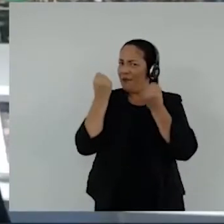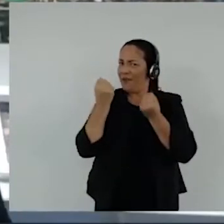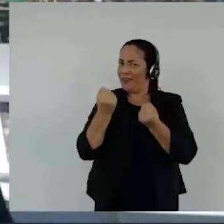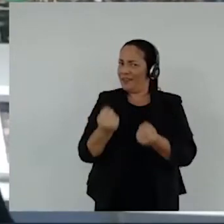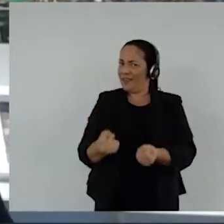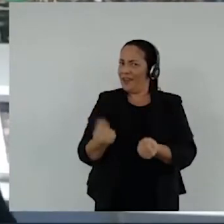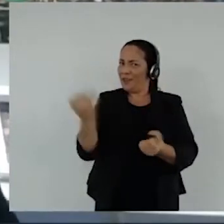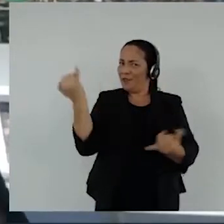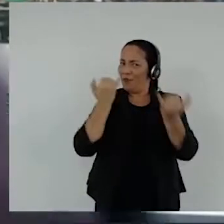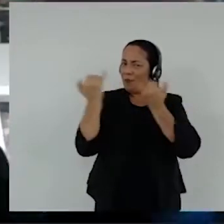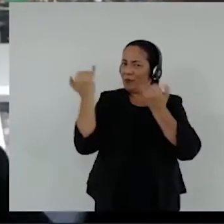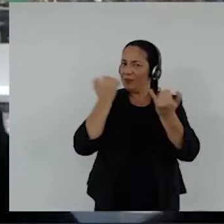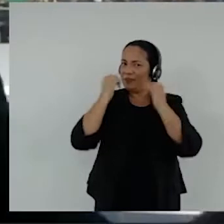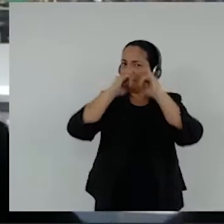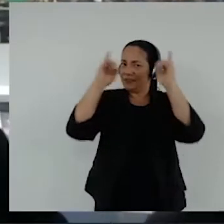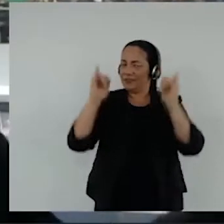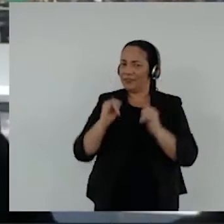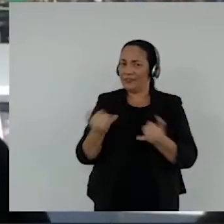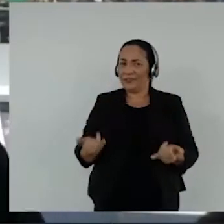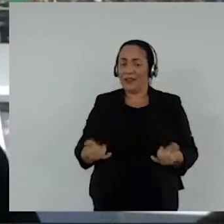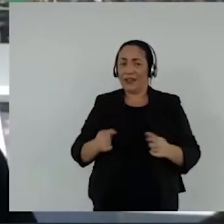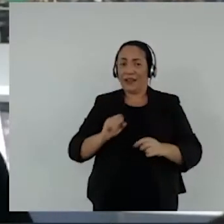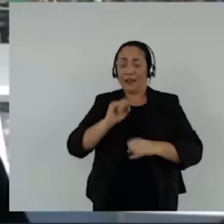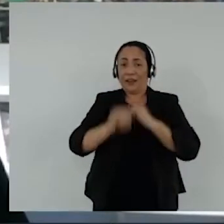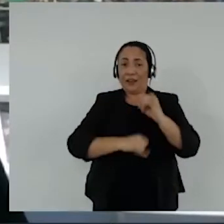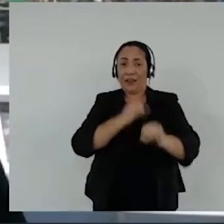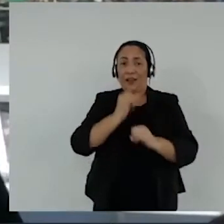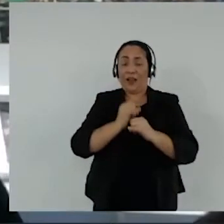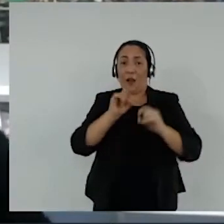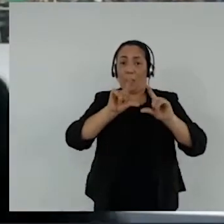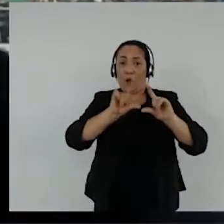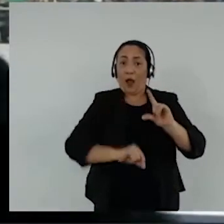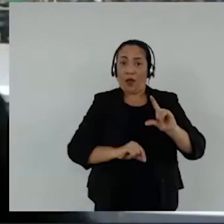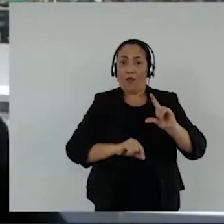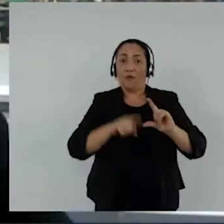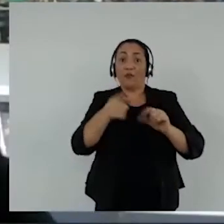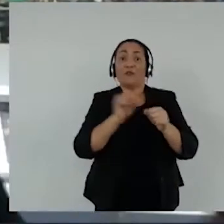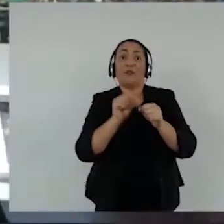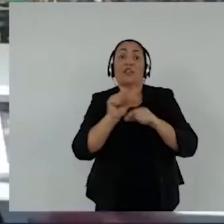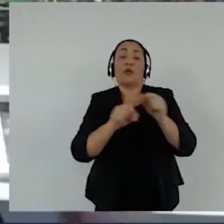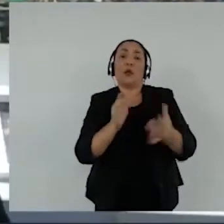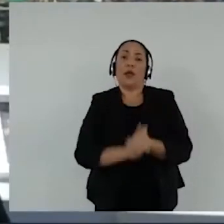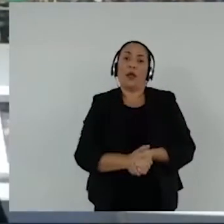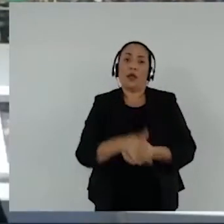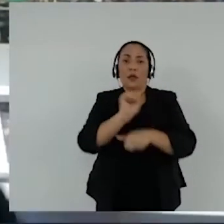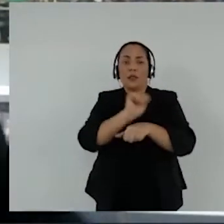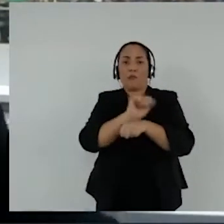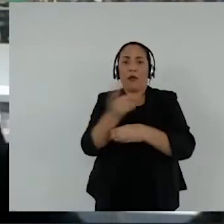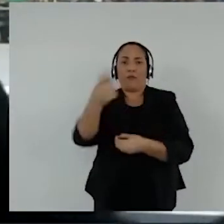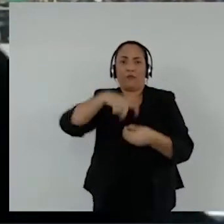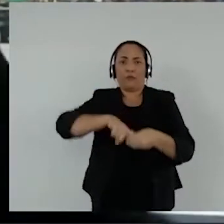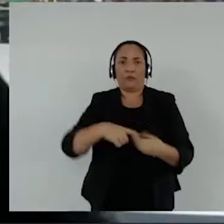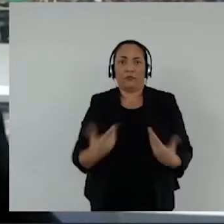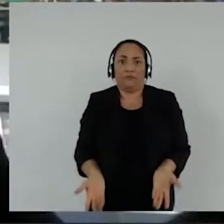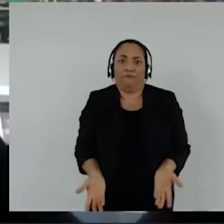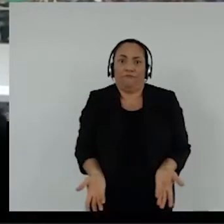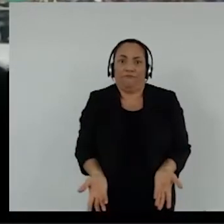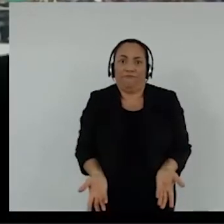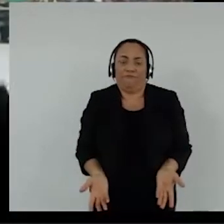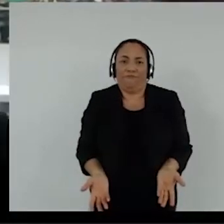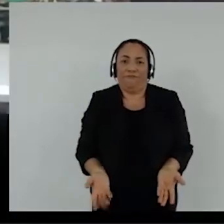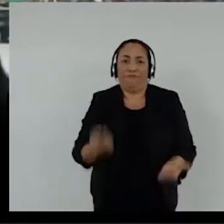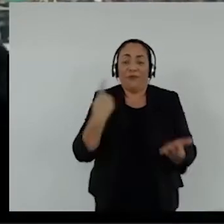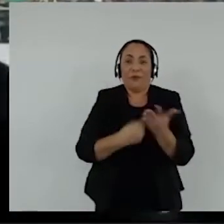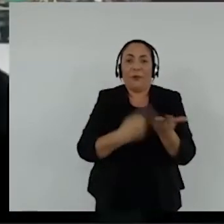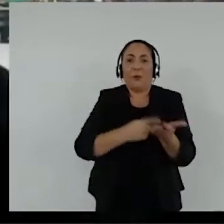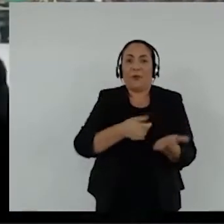informação de imagem. O que fazer quando cai a conexão do advogado e do promotor? Nós vamos suspender a sessão, esperar voltar? Toca, e a hora que ele chegar, a gente fala, olha,